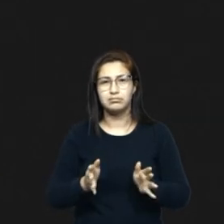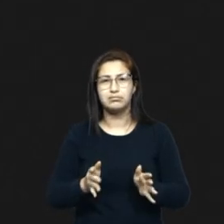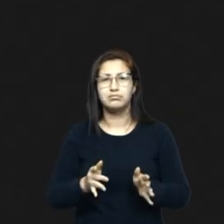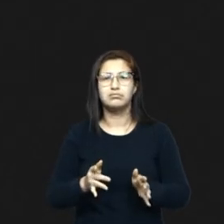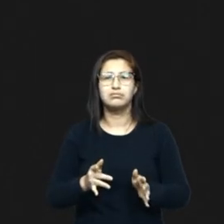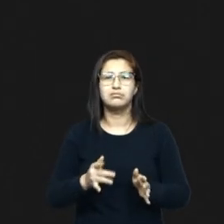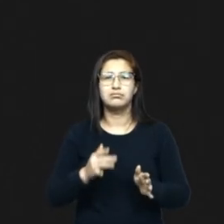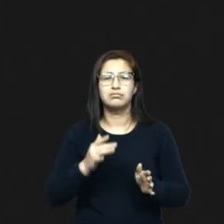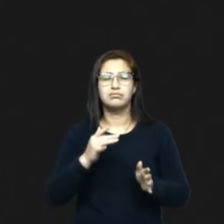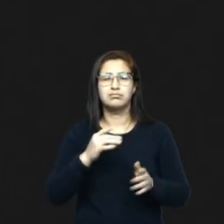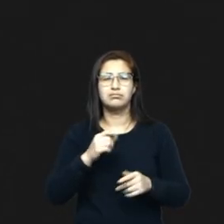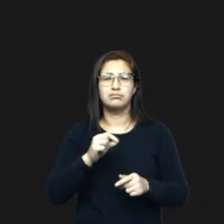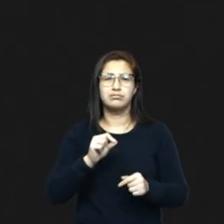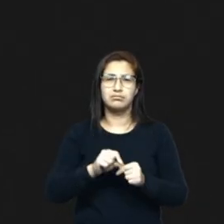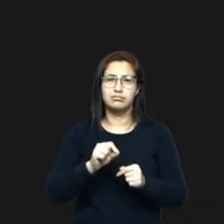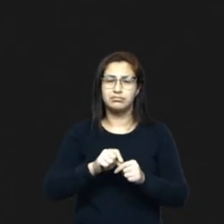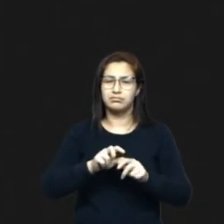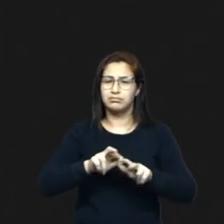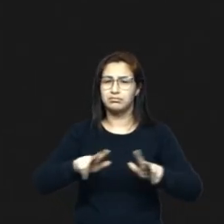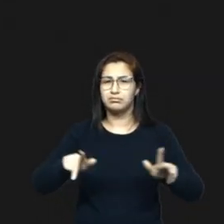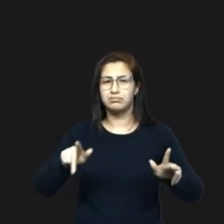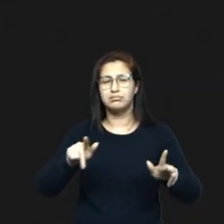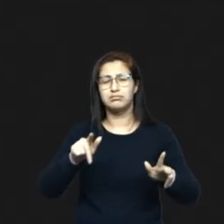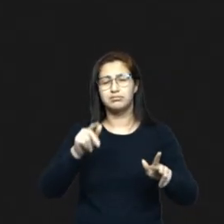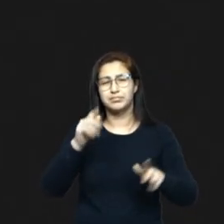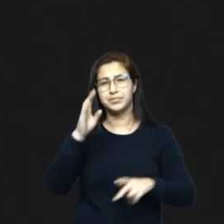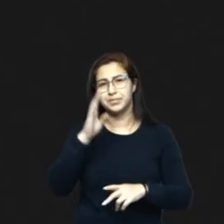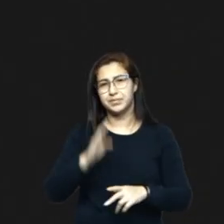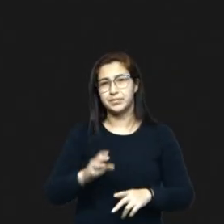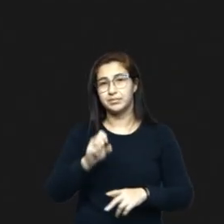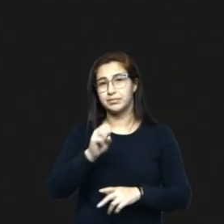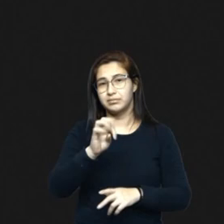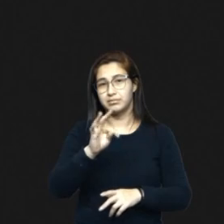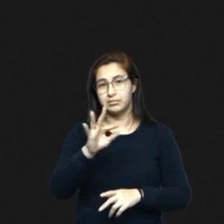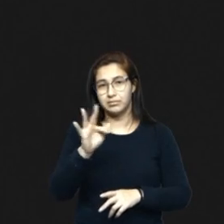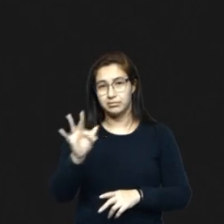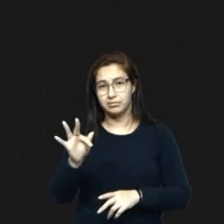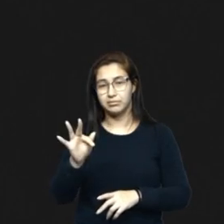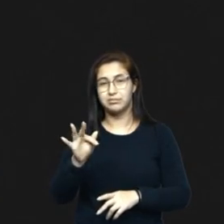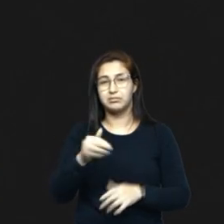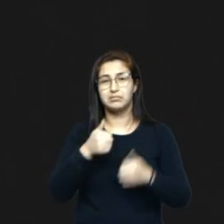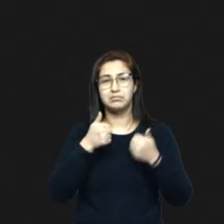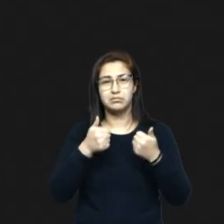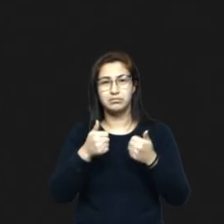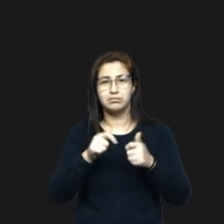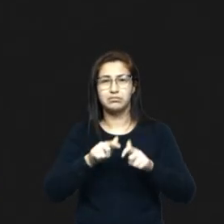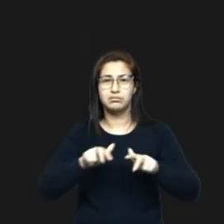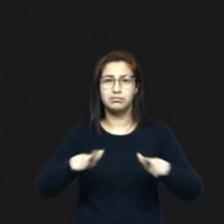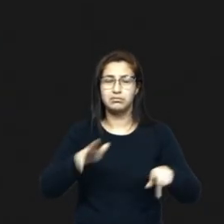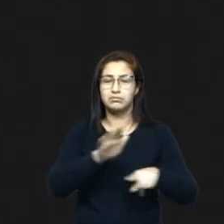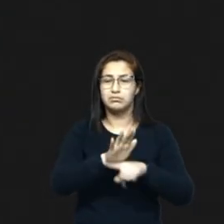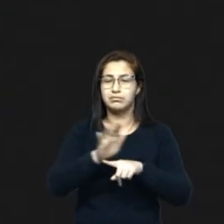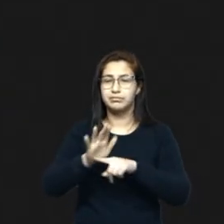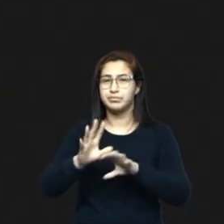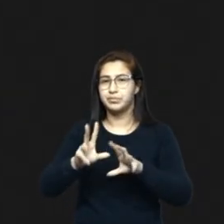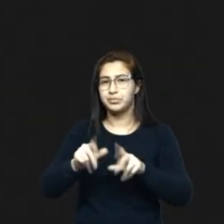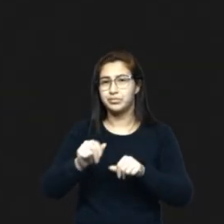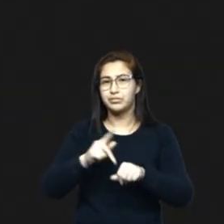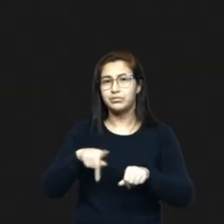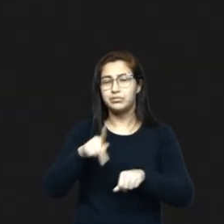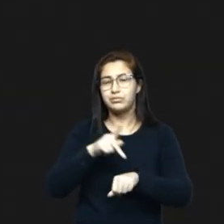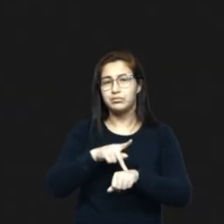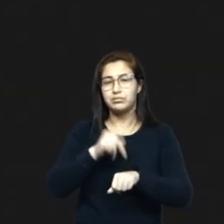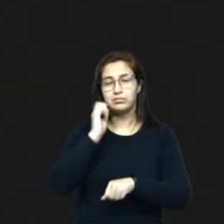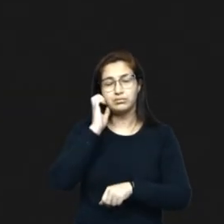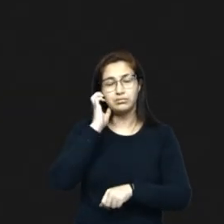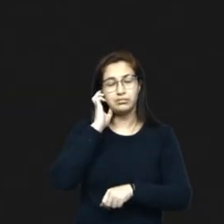coisas boas. O próprio STF também. Quanto e quanto já ajudou a nossa nação, está aí mais uma